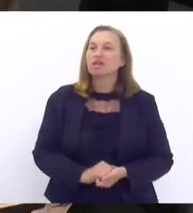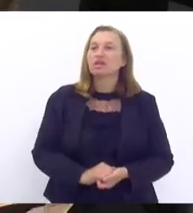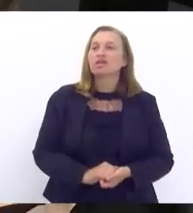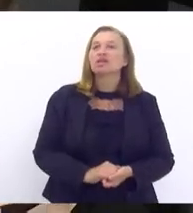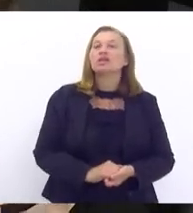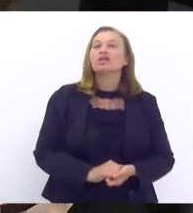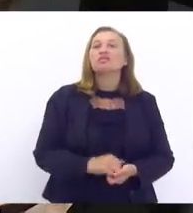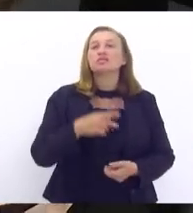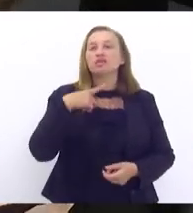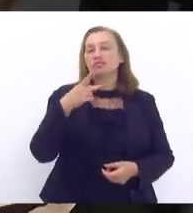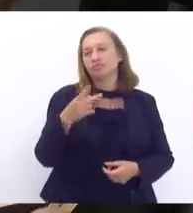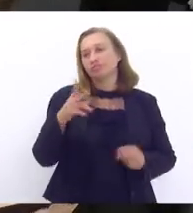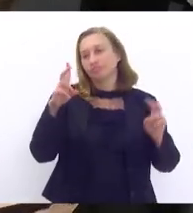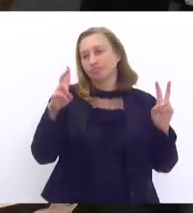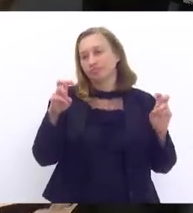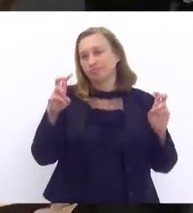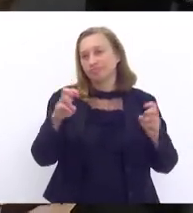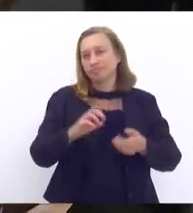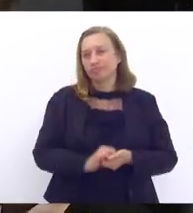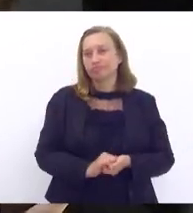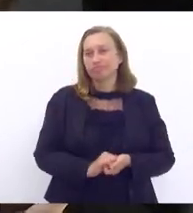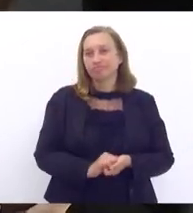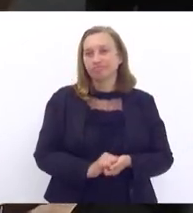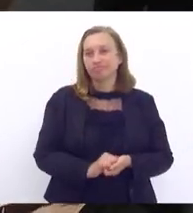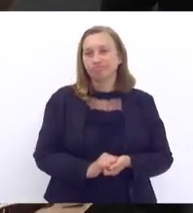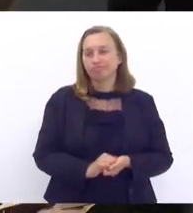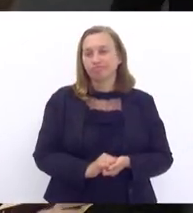discorrer sobre isso, que para tal